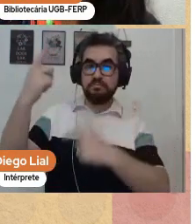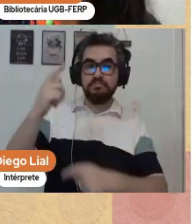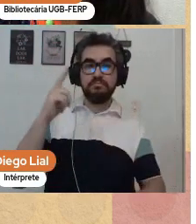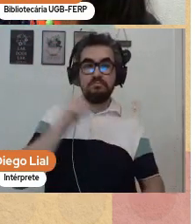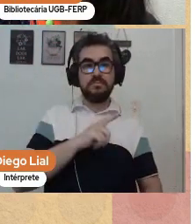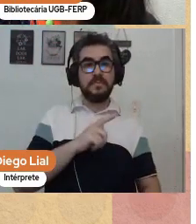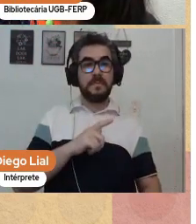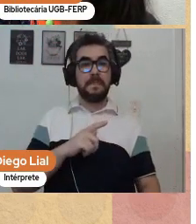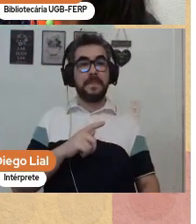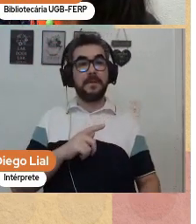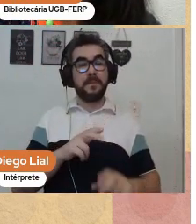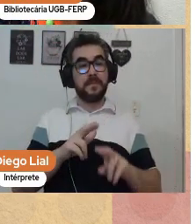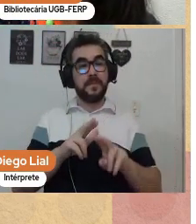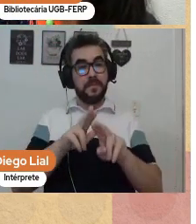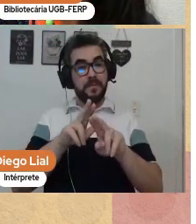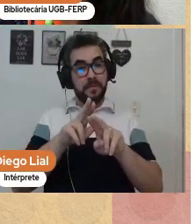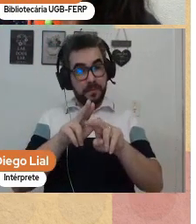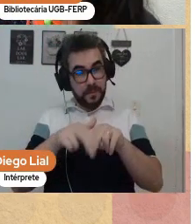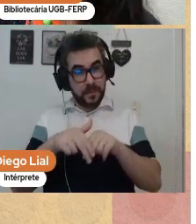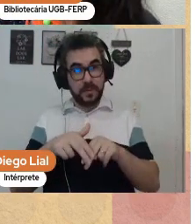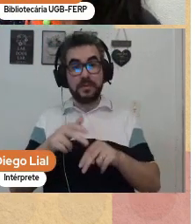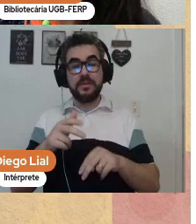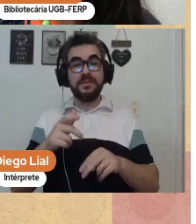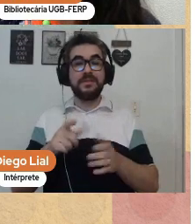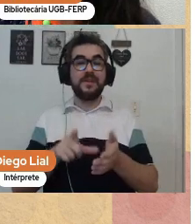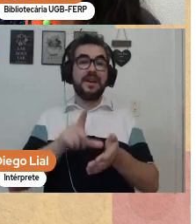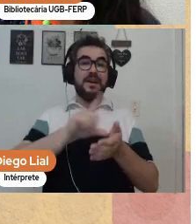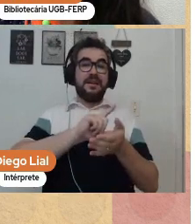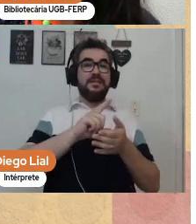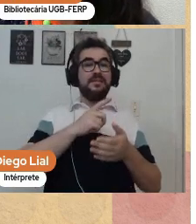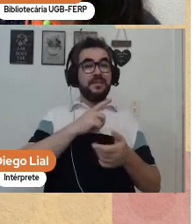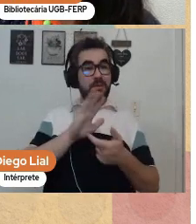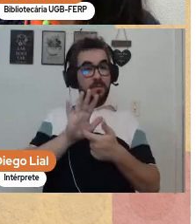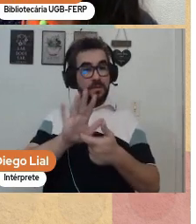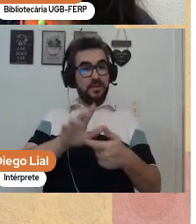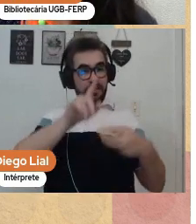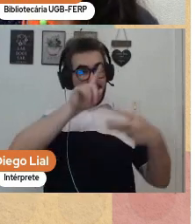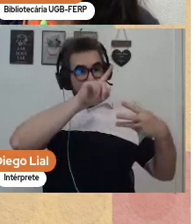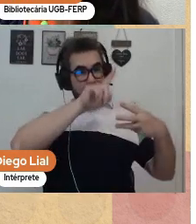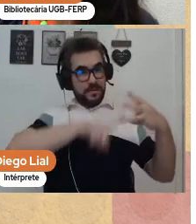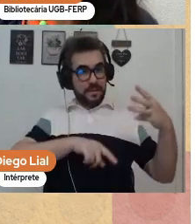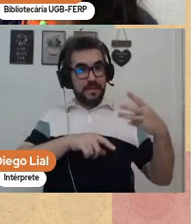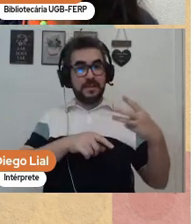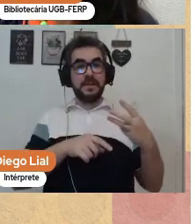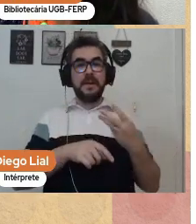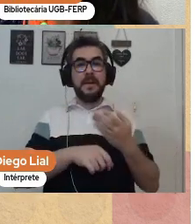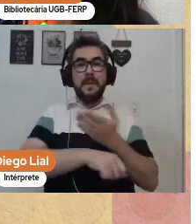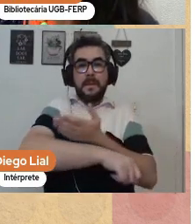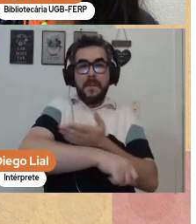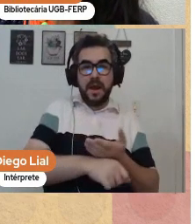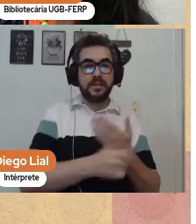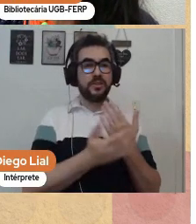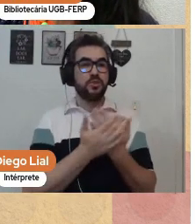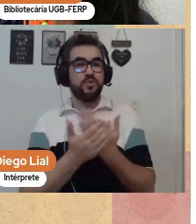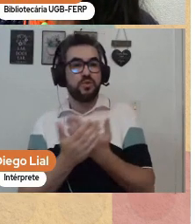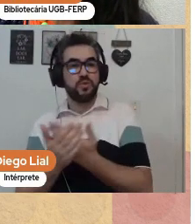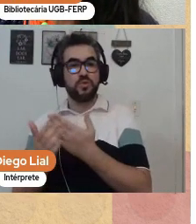pelo que está constado nos apontamentos, as práticas, os estudos, as parcerias. Pode passar, por favor.